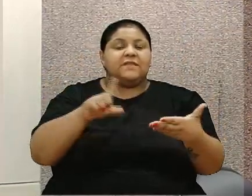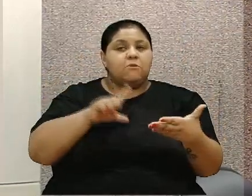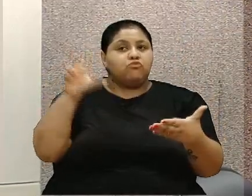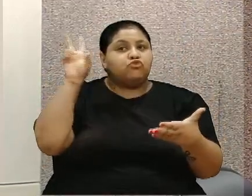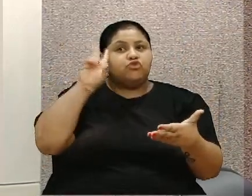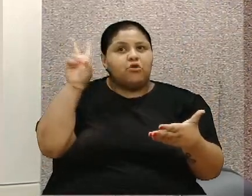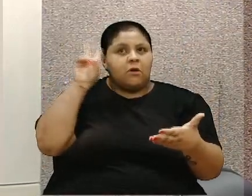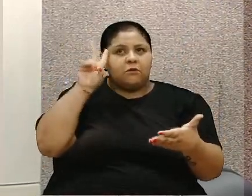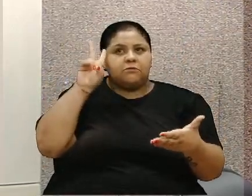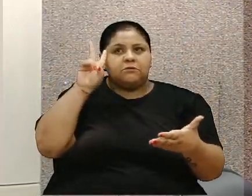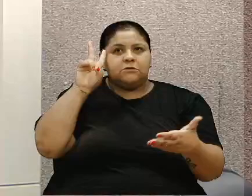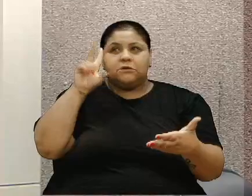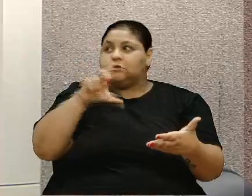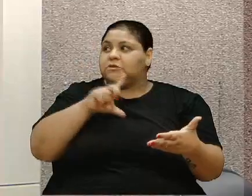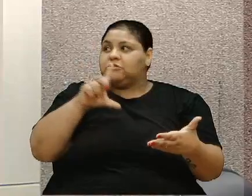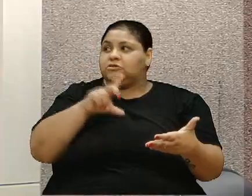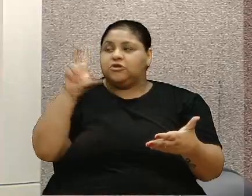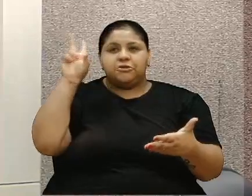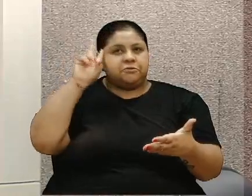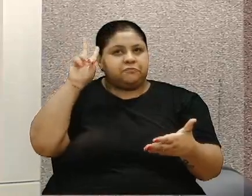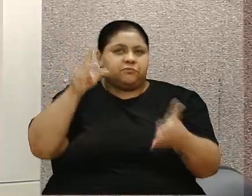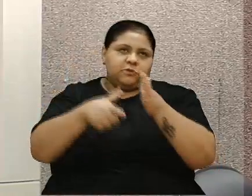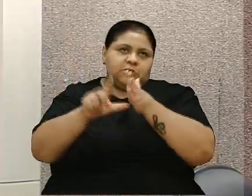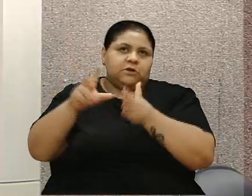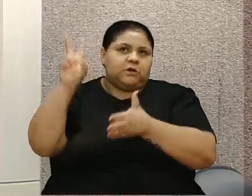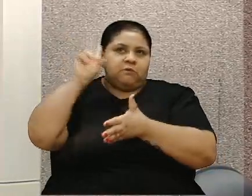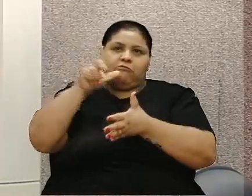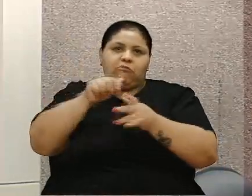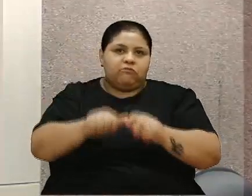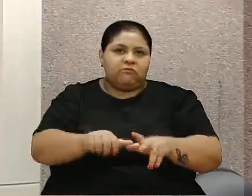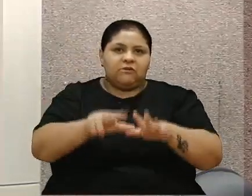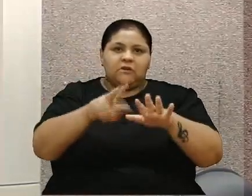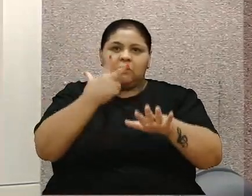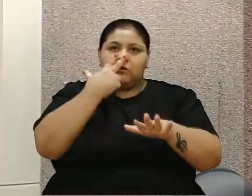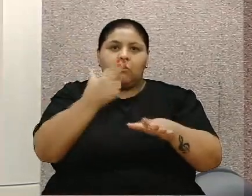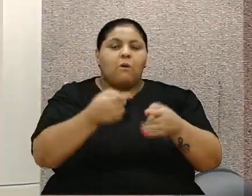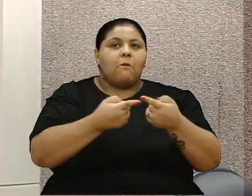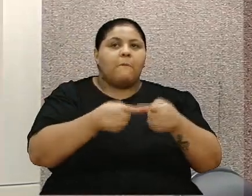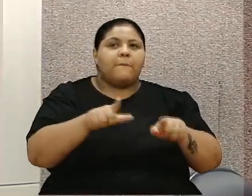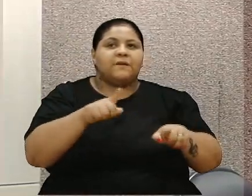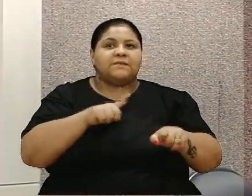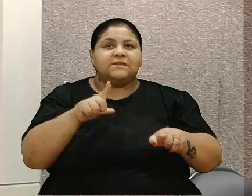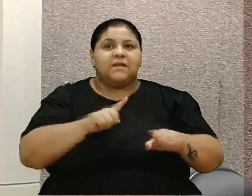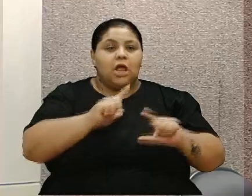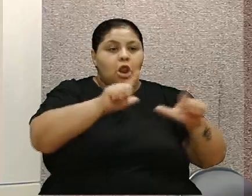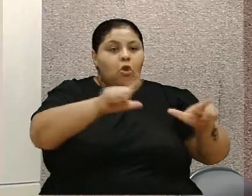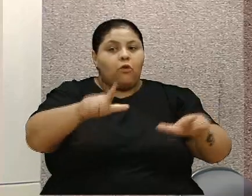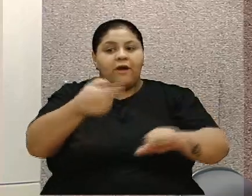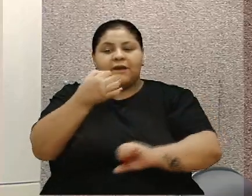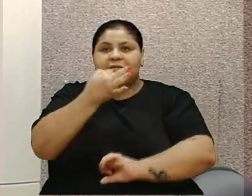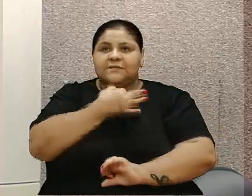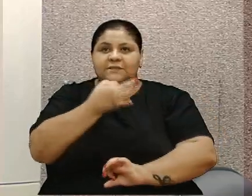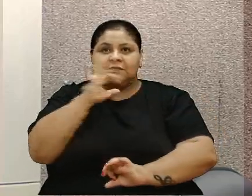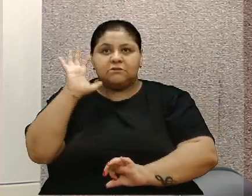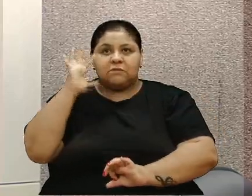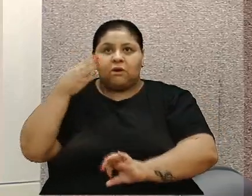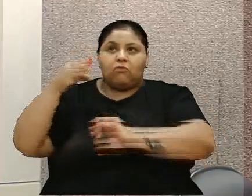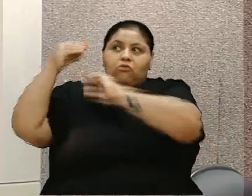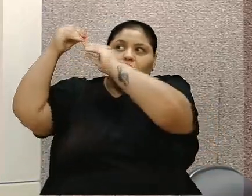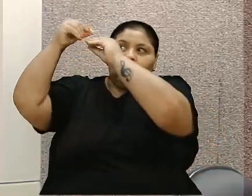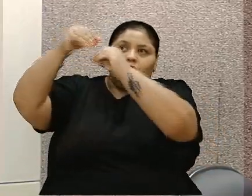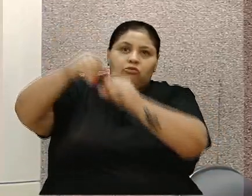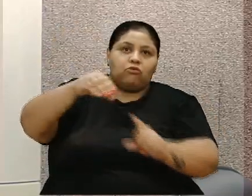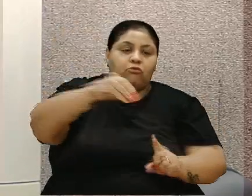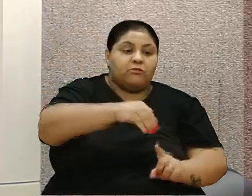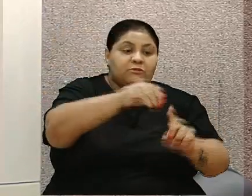né, que não tínhamos um histórico de enchentes como essa, mas temos pontos da cidade onde acontece isso, de desmoronamento, principalmente no